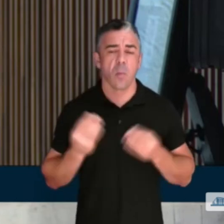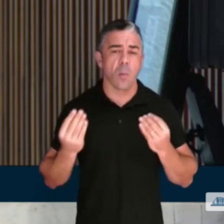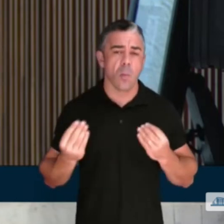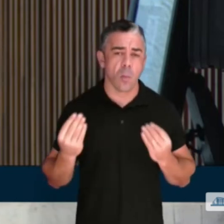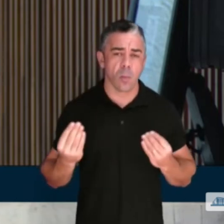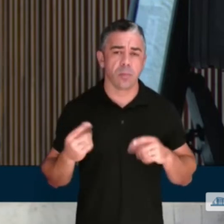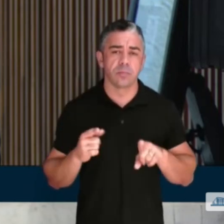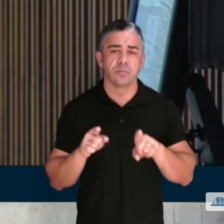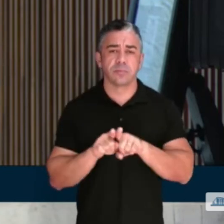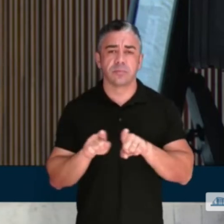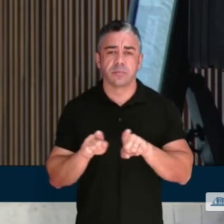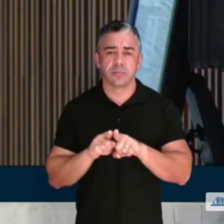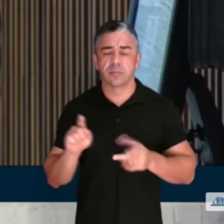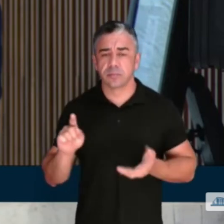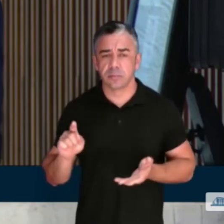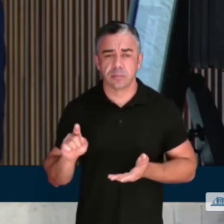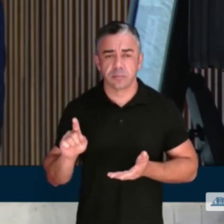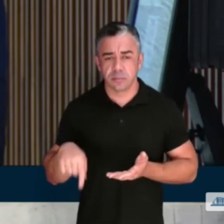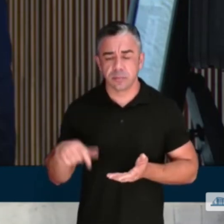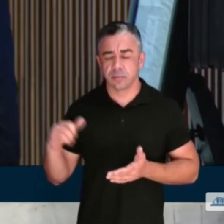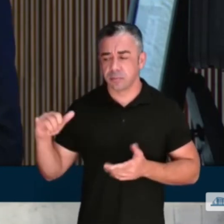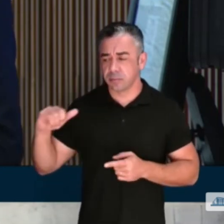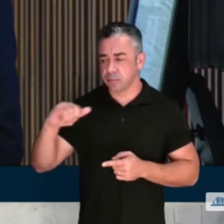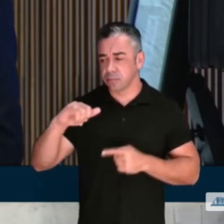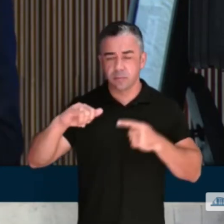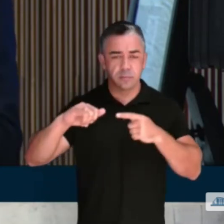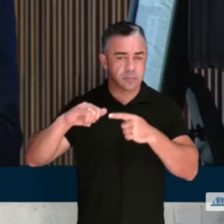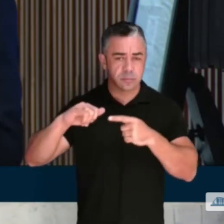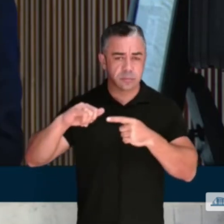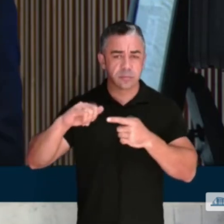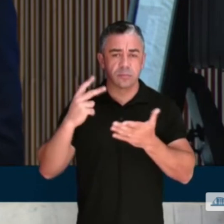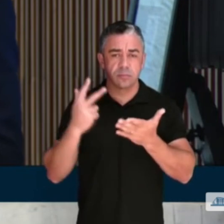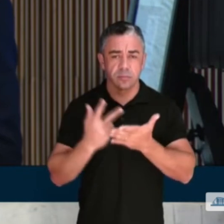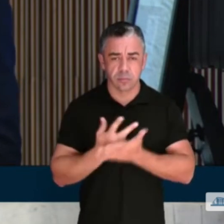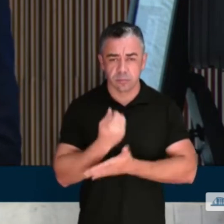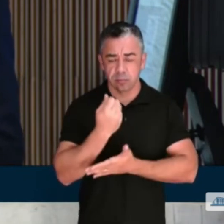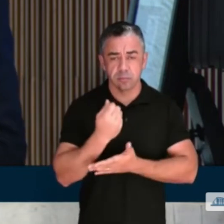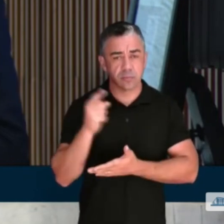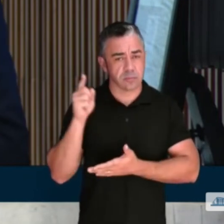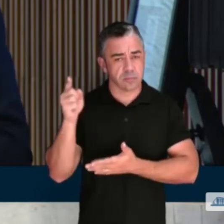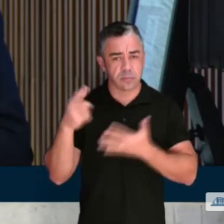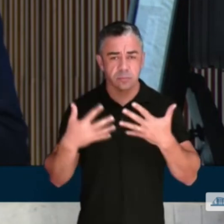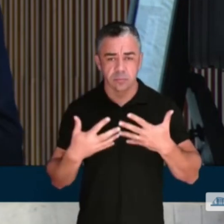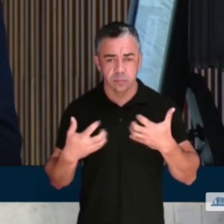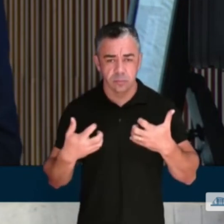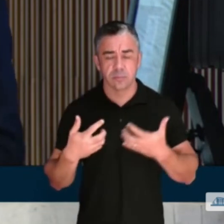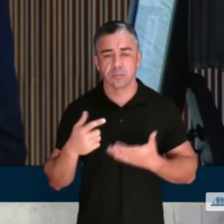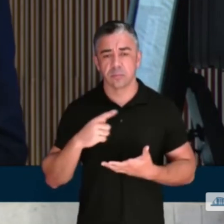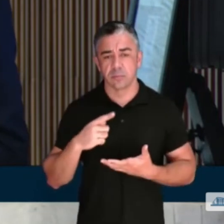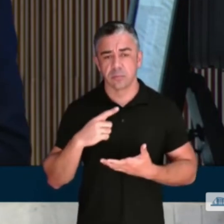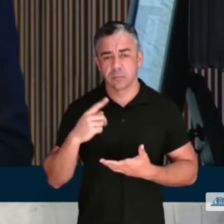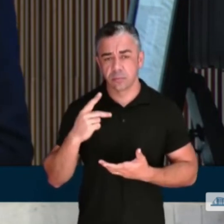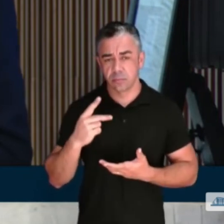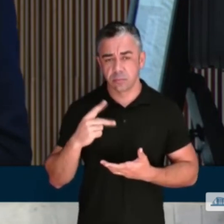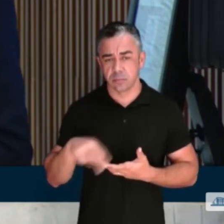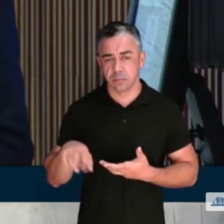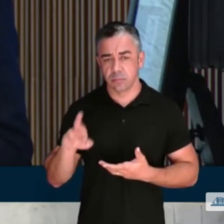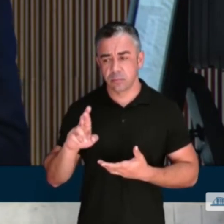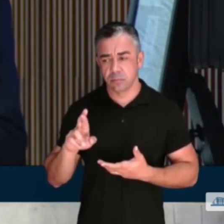fica também a questão da aeronave que foi adquirida pela Copel com o prefixo